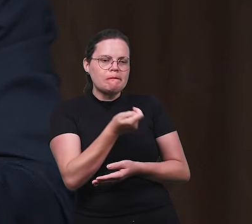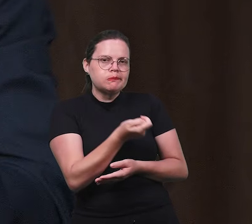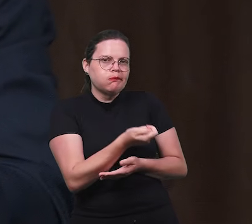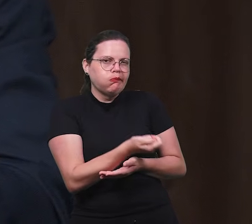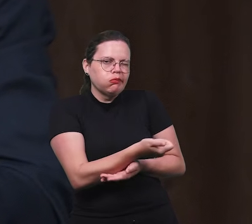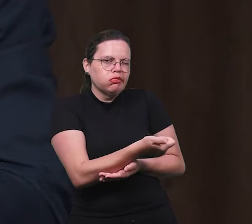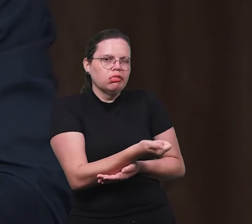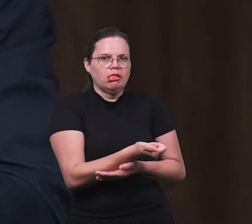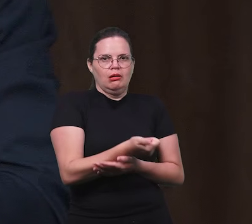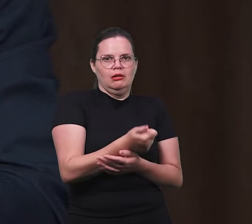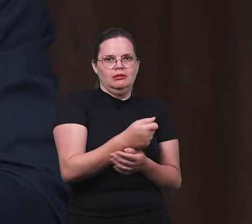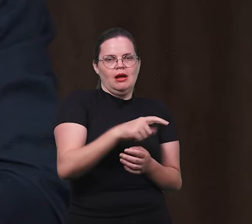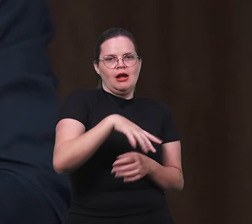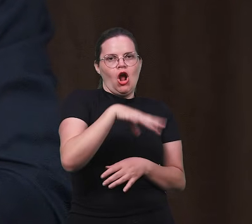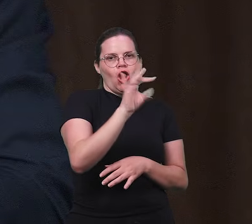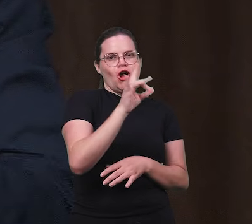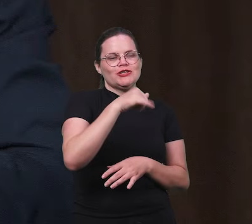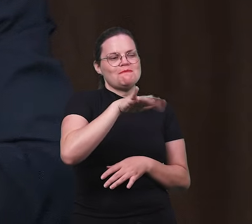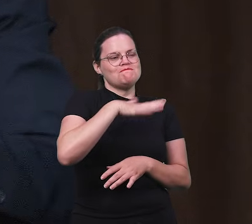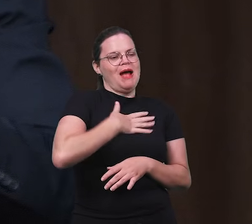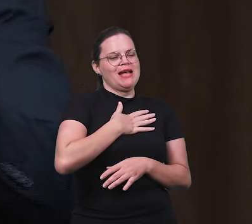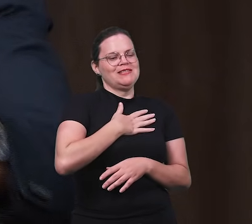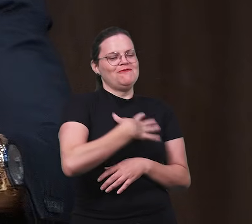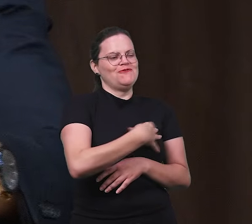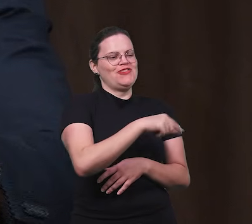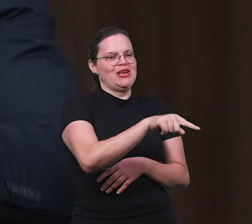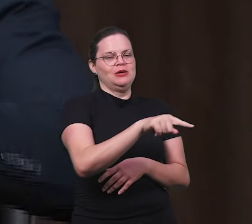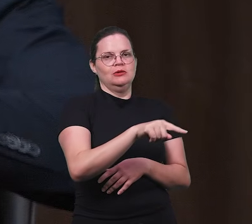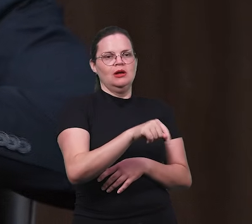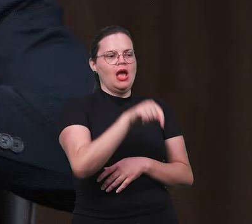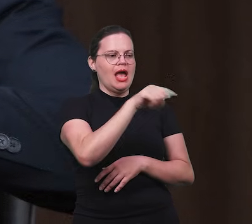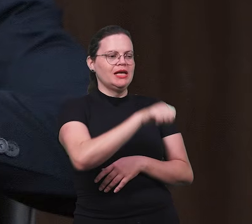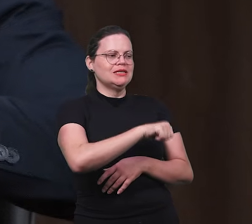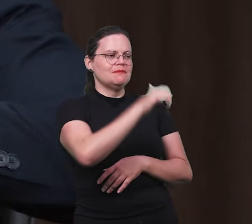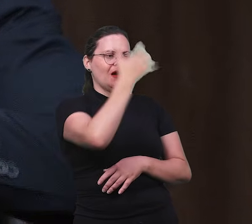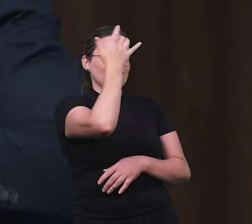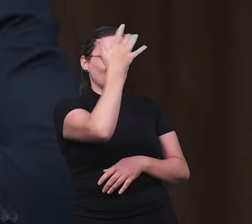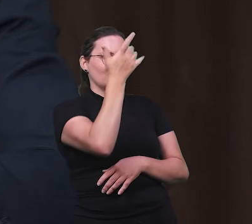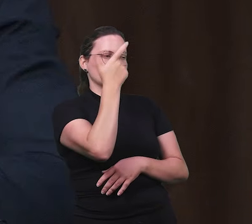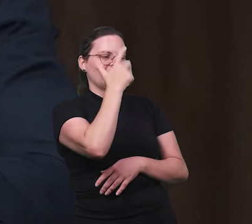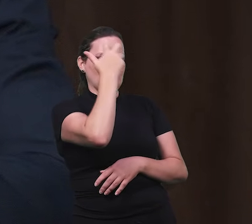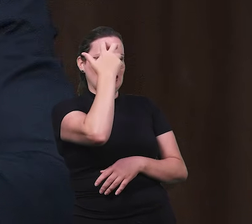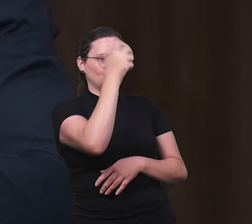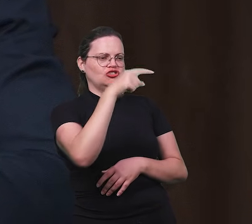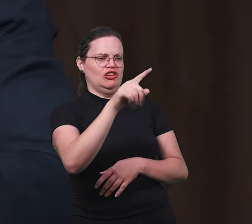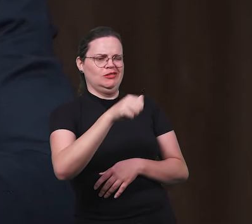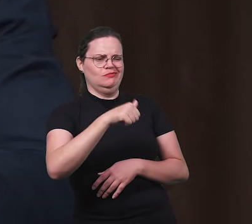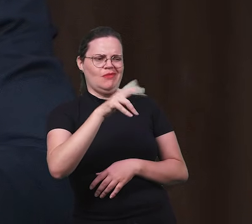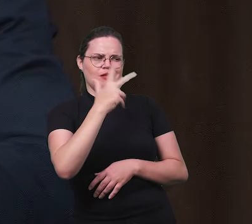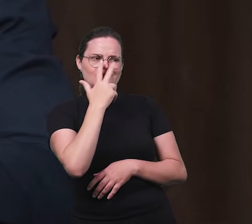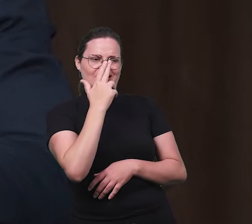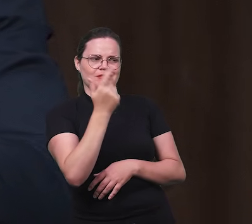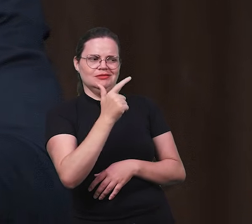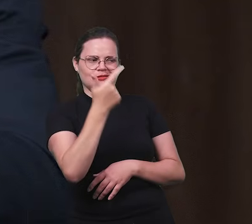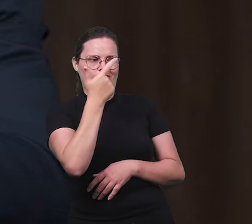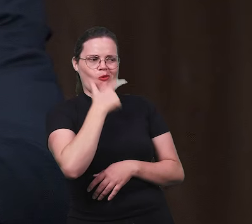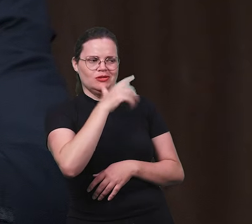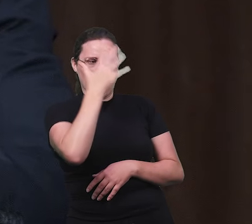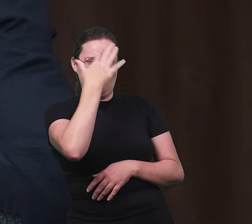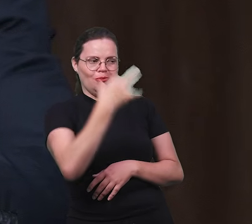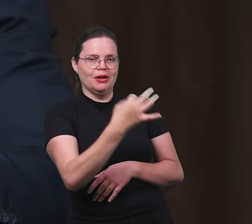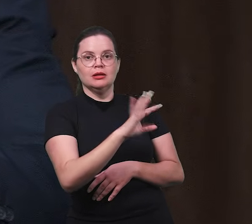Exatamente. Um tem mais dificuldade no estudo, o outro tem muita facilidade. Mas seja acessível a todos, porque você é a